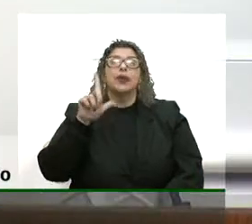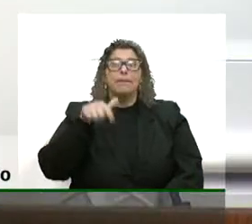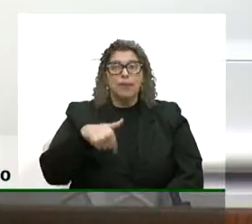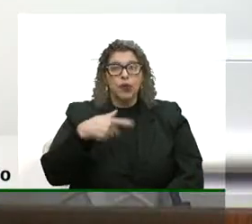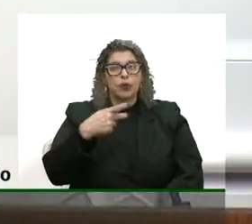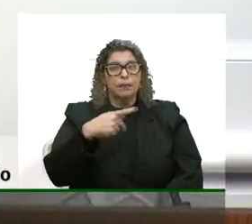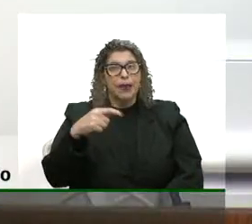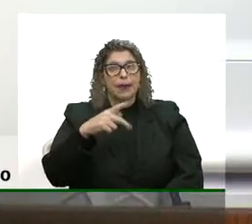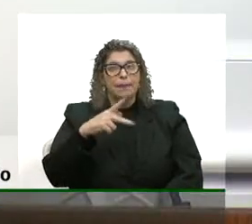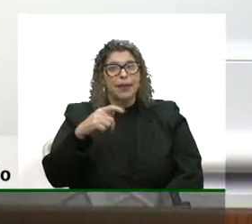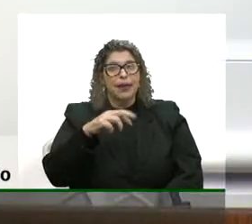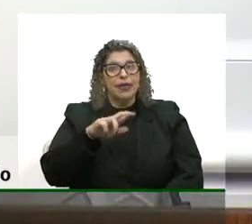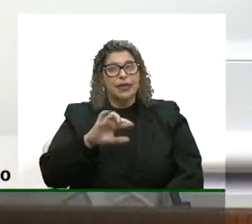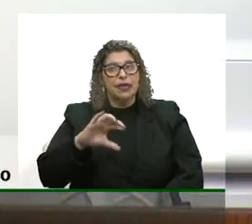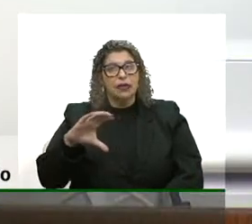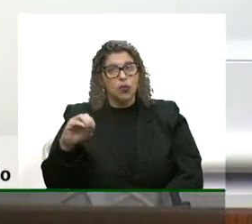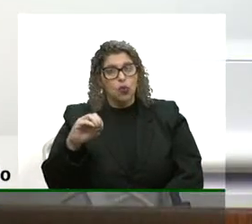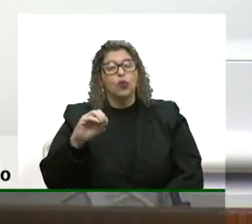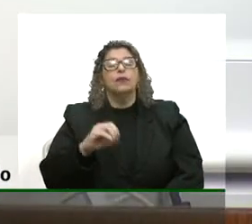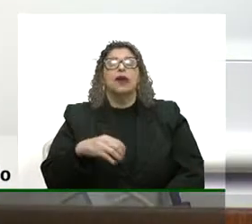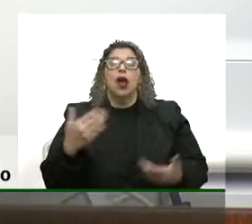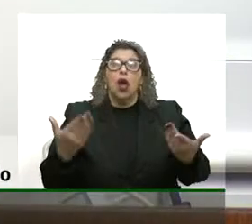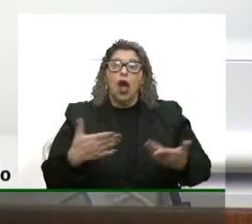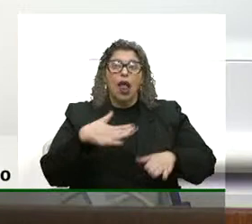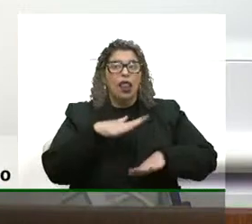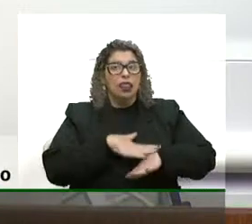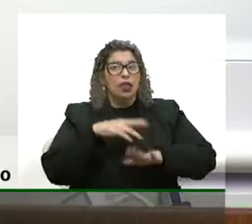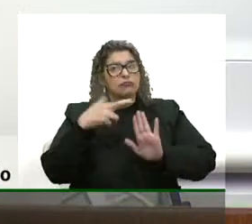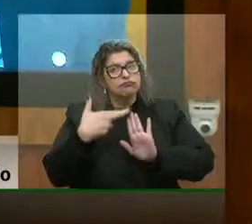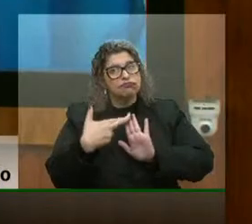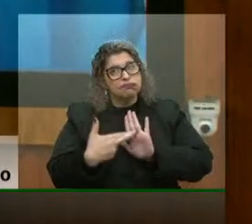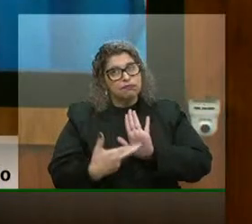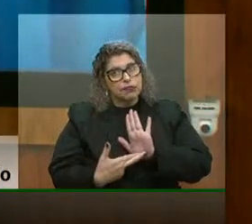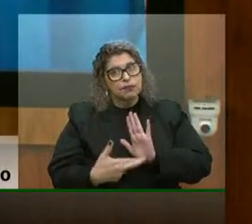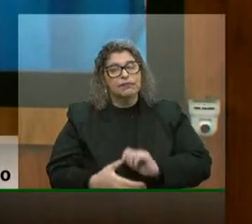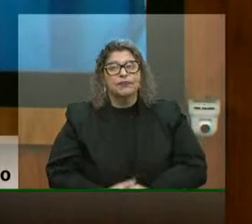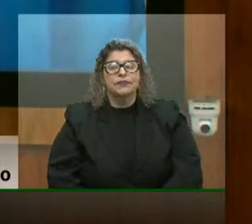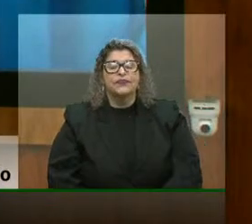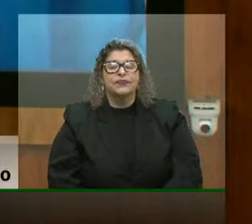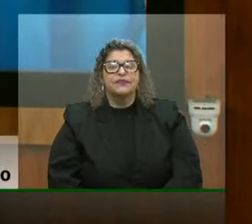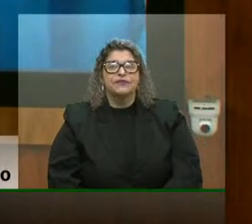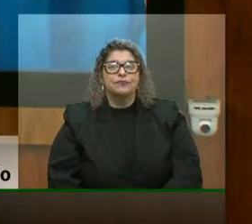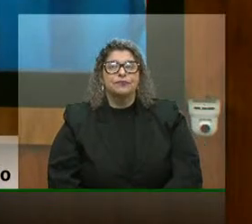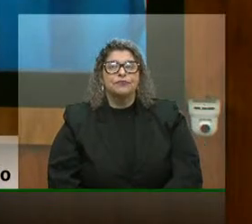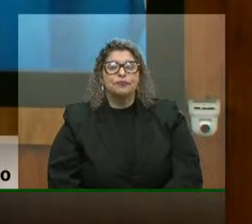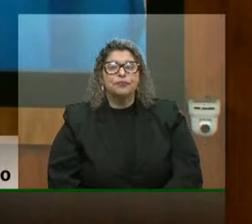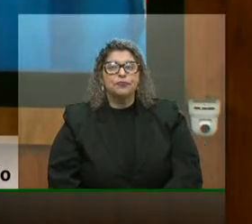Bach. Deputado Sebastião Melo, a palavra está à sua disposição pelo tempo regimental.